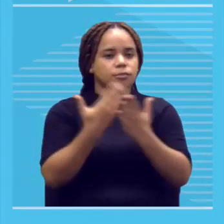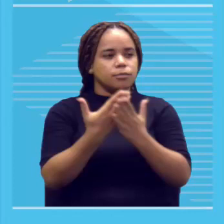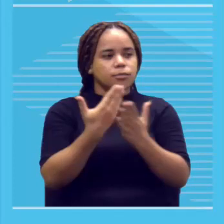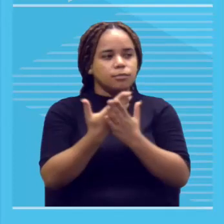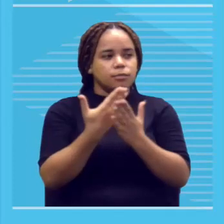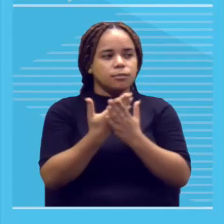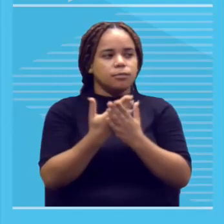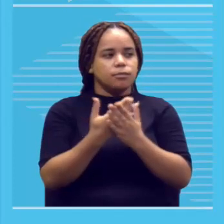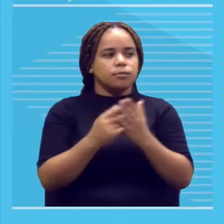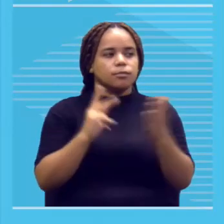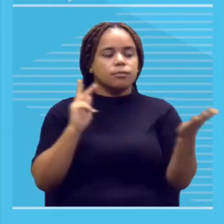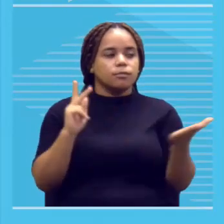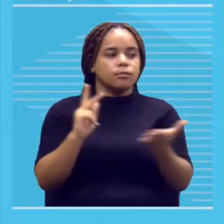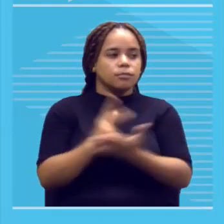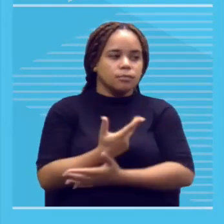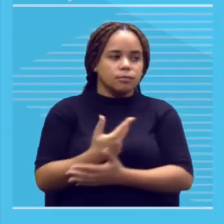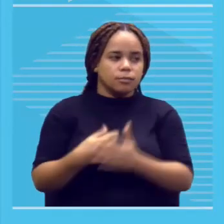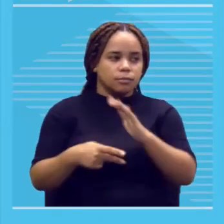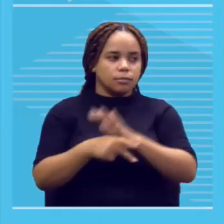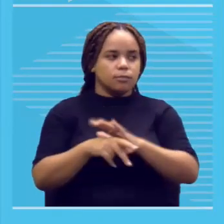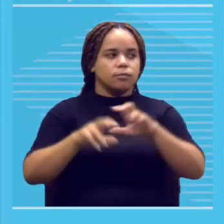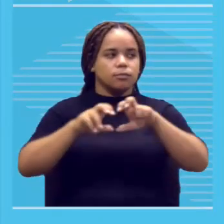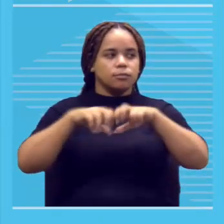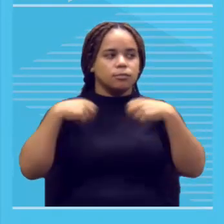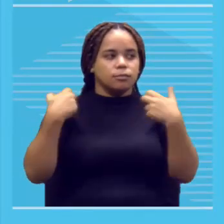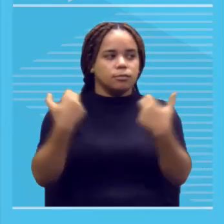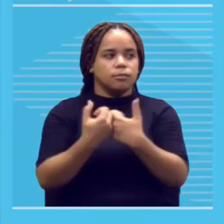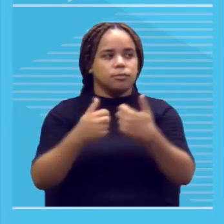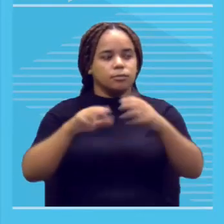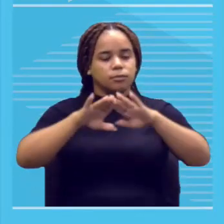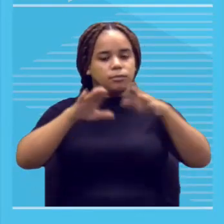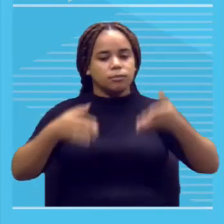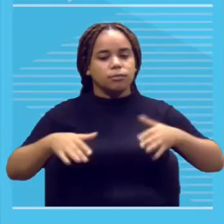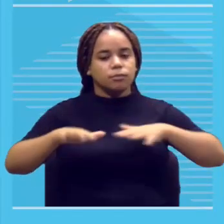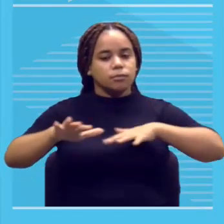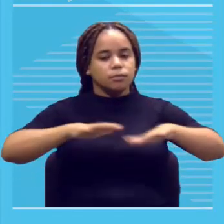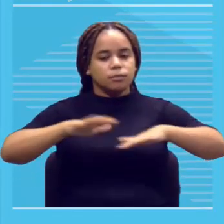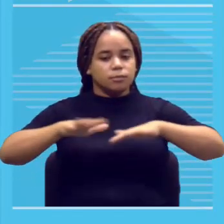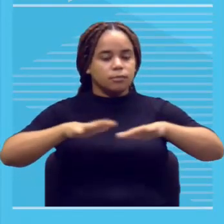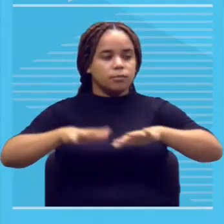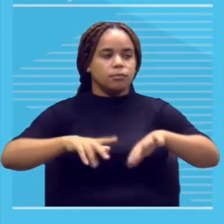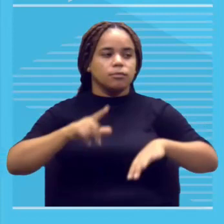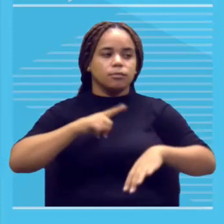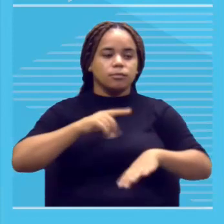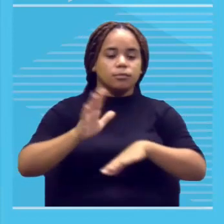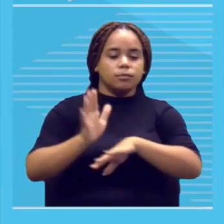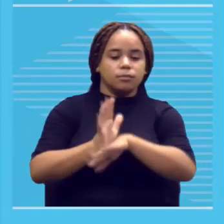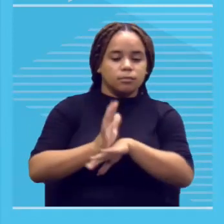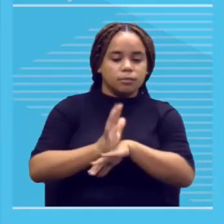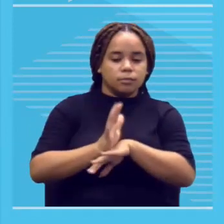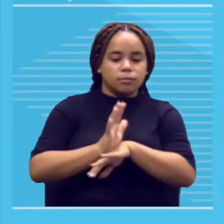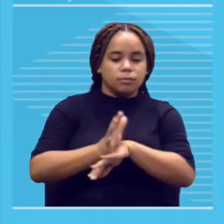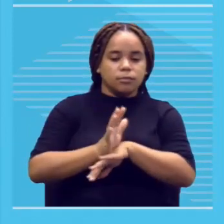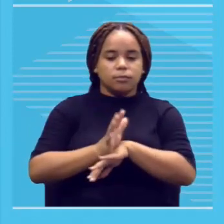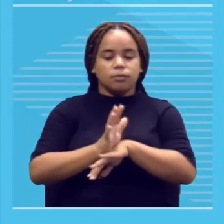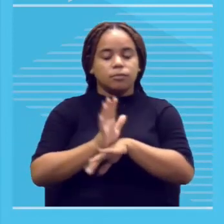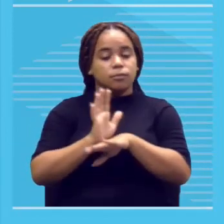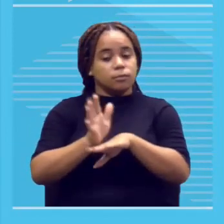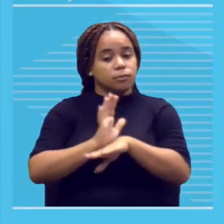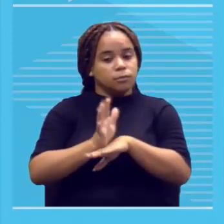de um fenômeno da sessão de mesa gigante no filme você vai ter mais